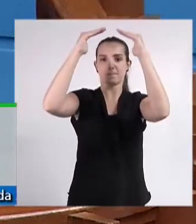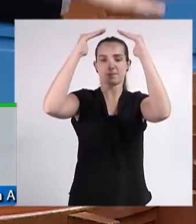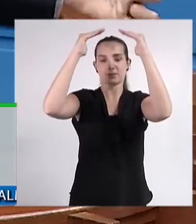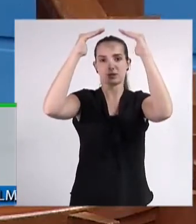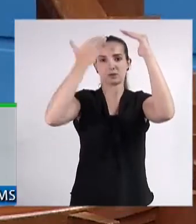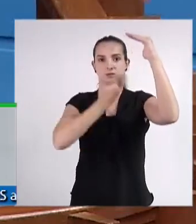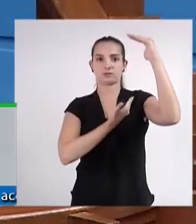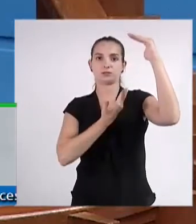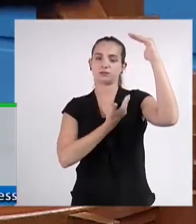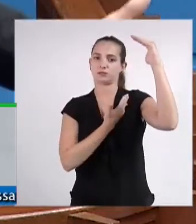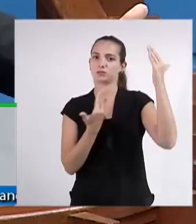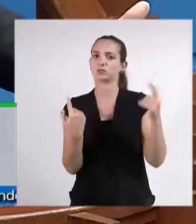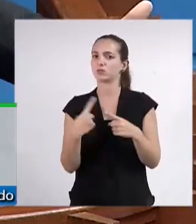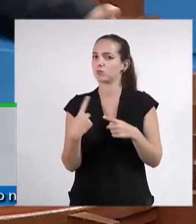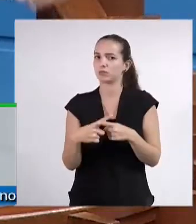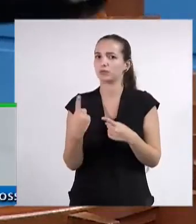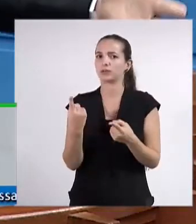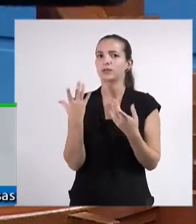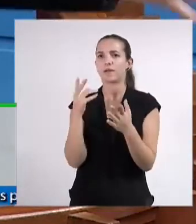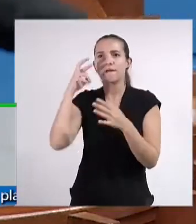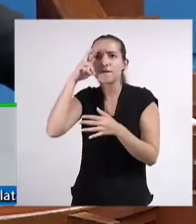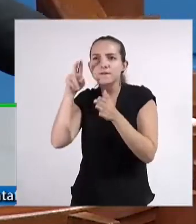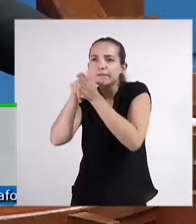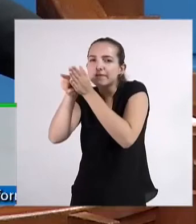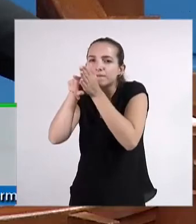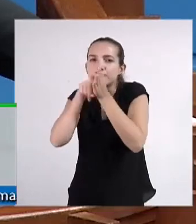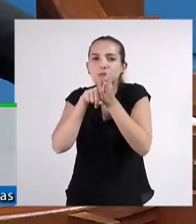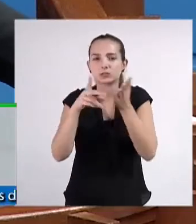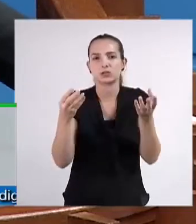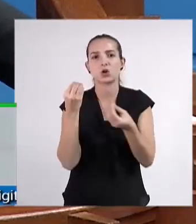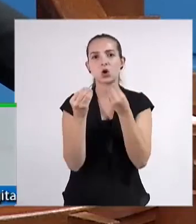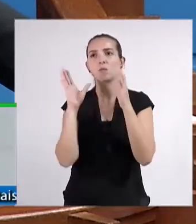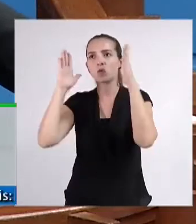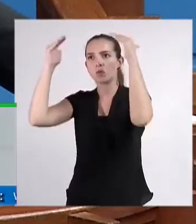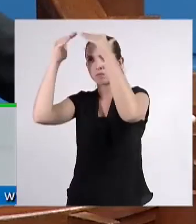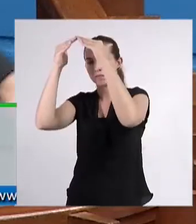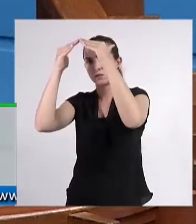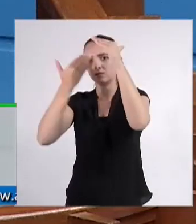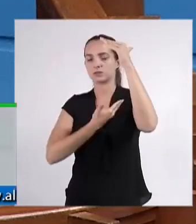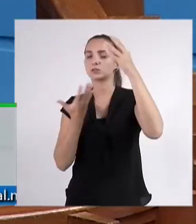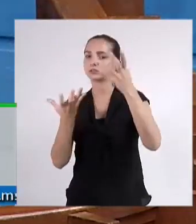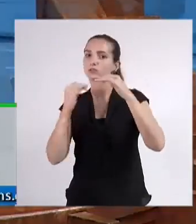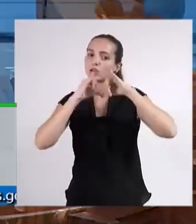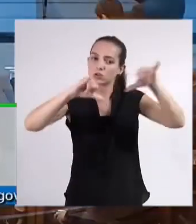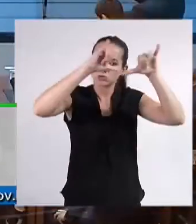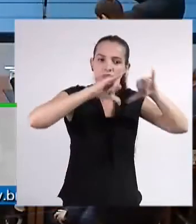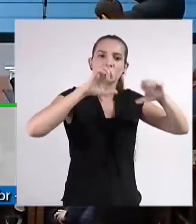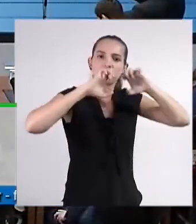discutir como pregar o evangelho na região da Amazônia. Muito obrigado, senhor presidente.